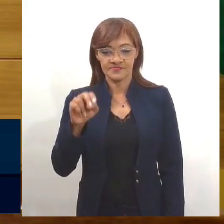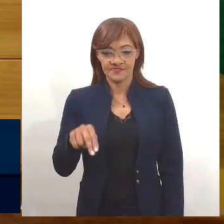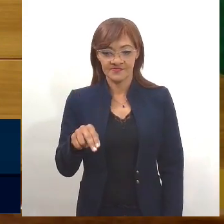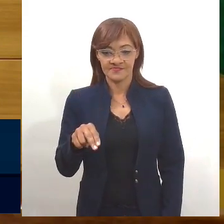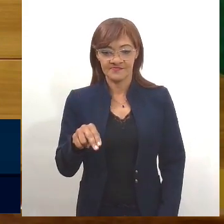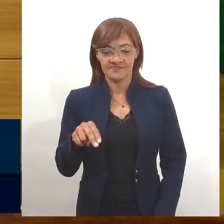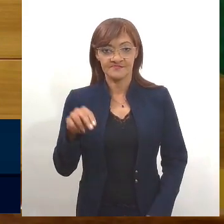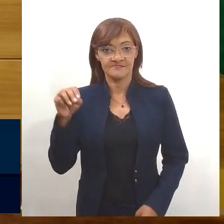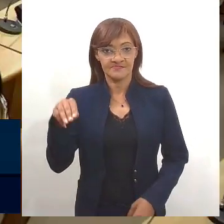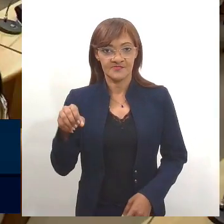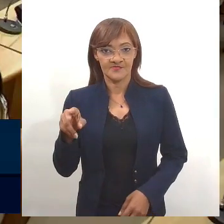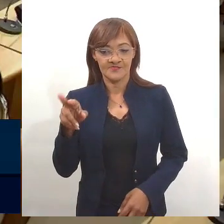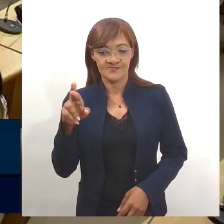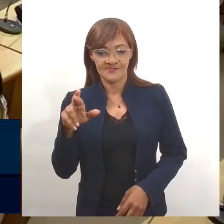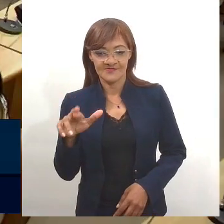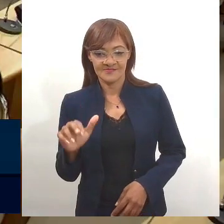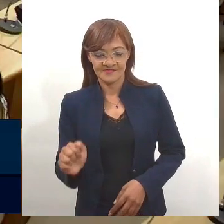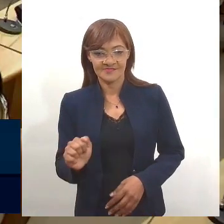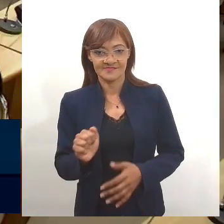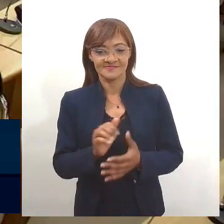Geradores.